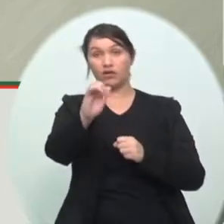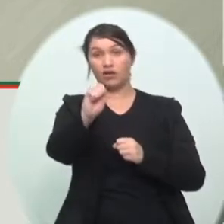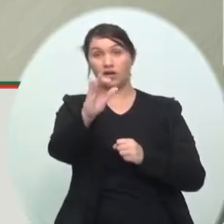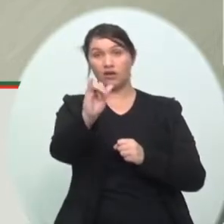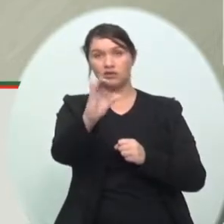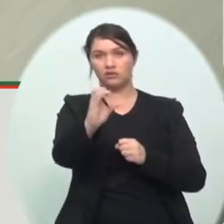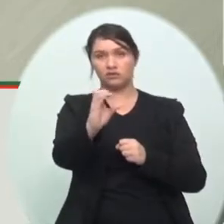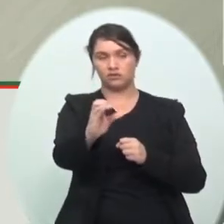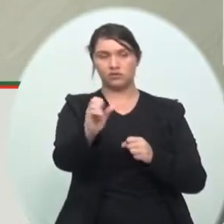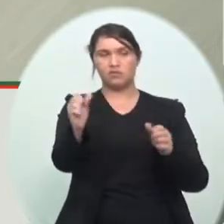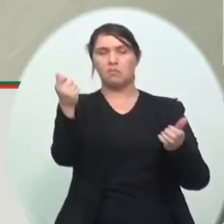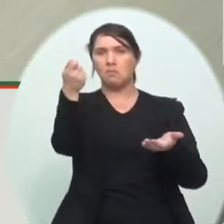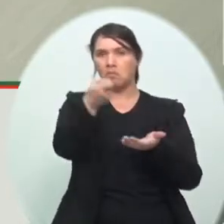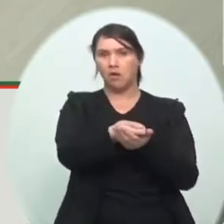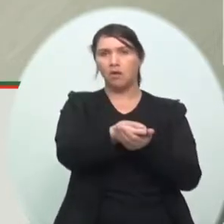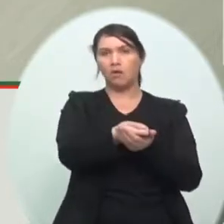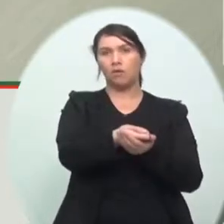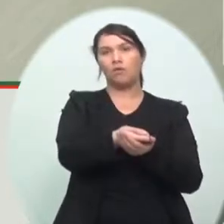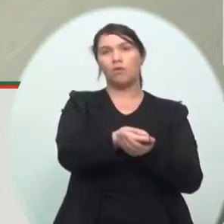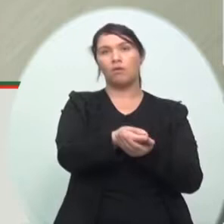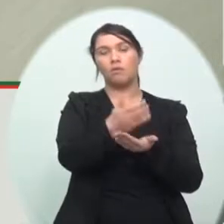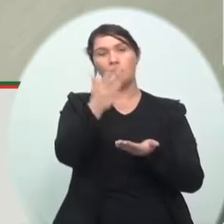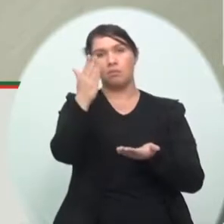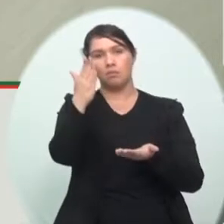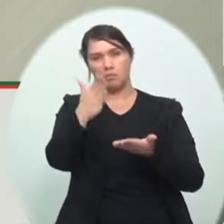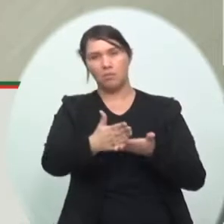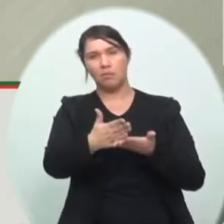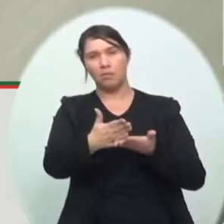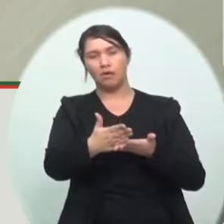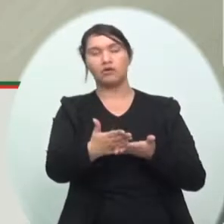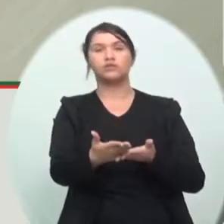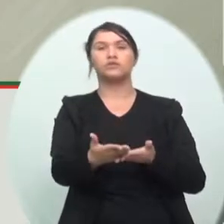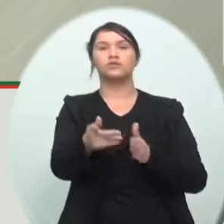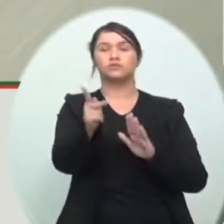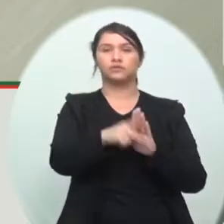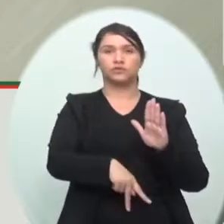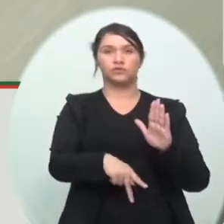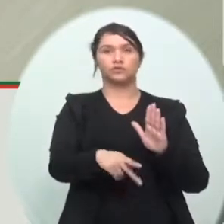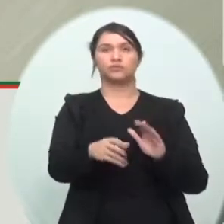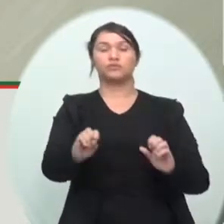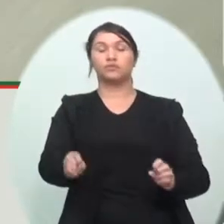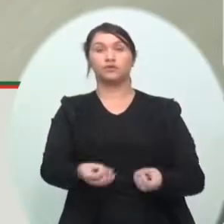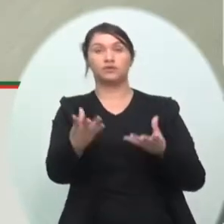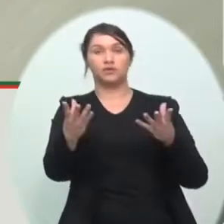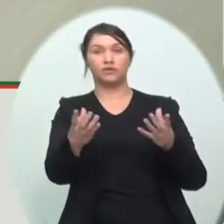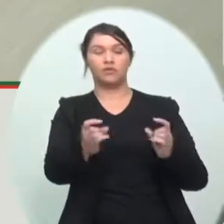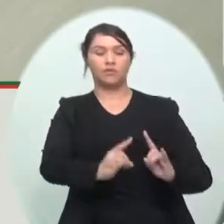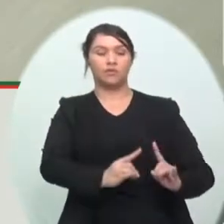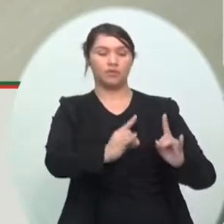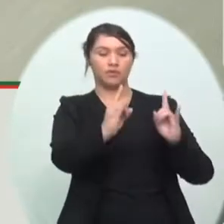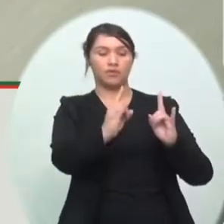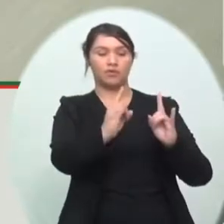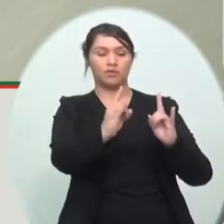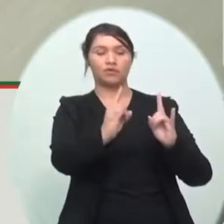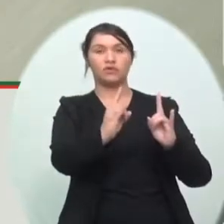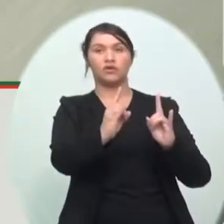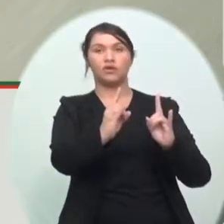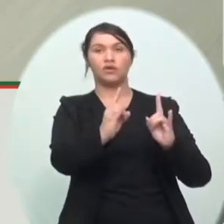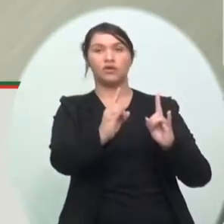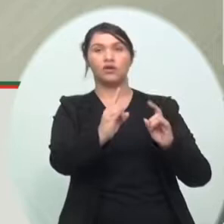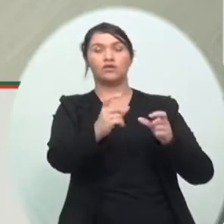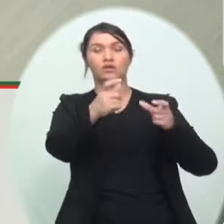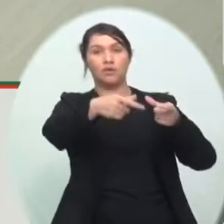do convênio do governo do Estado com o executivo local. A obra vai ser executada, vai ser listada pela Prefeitura Municipal de